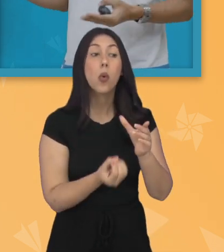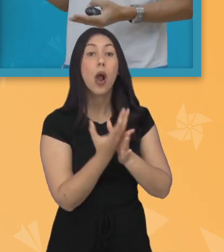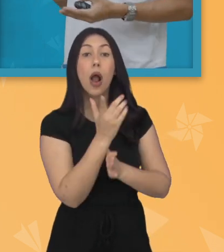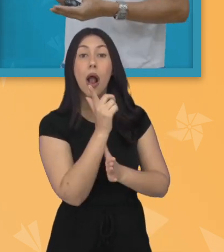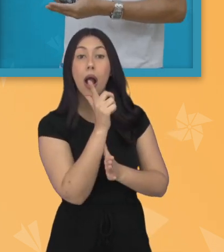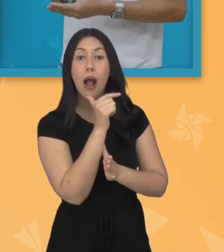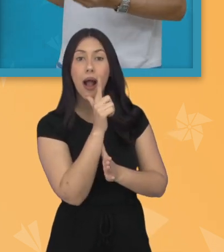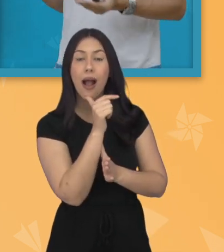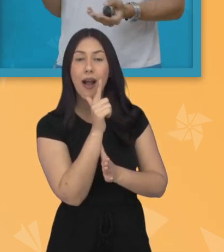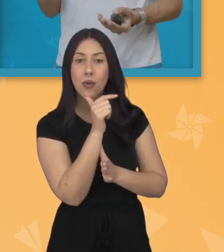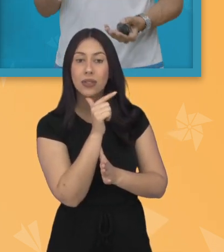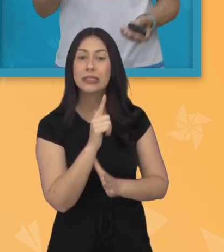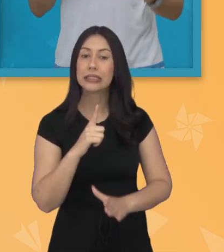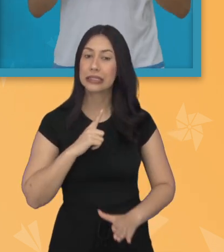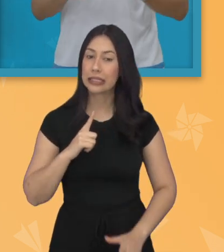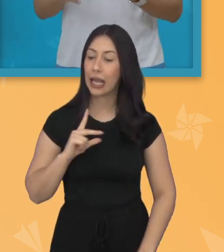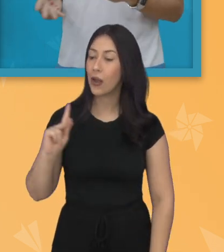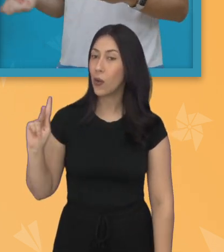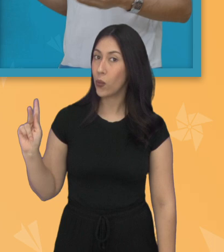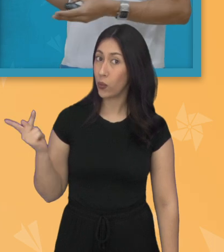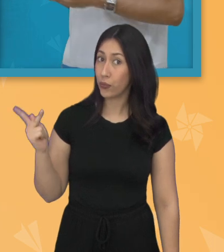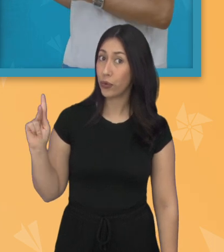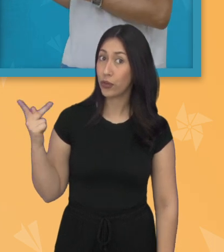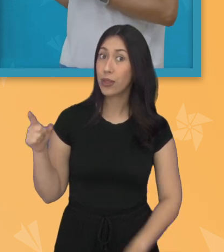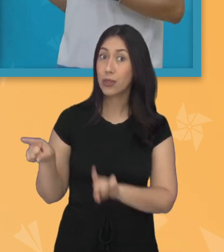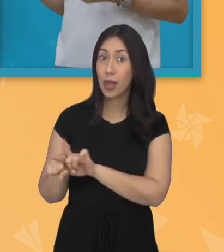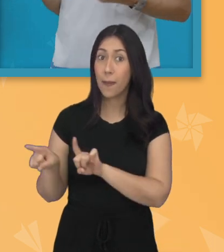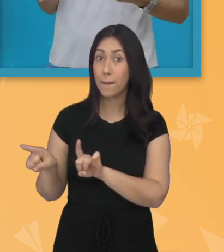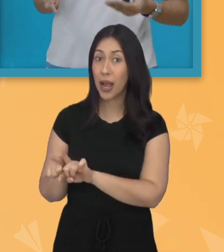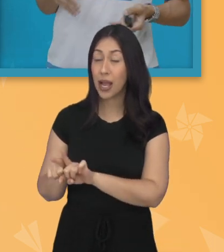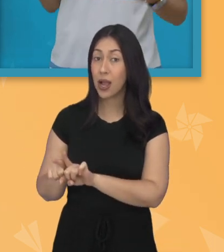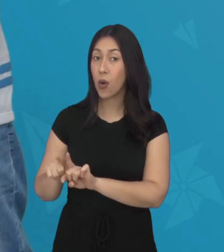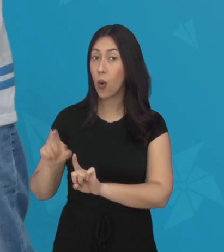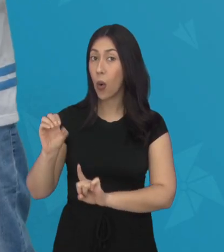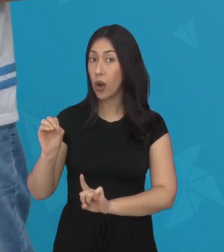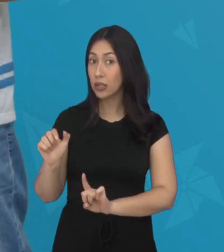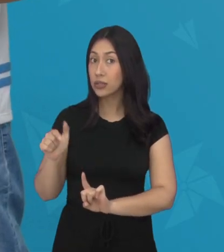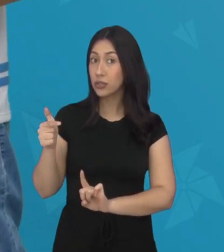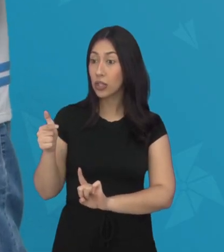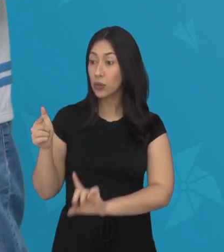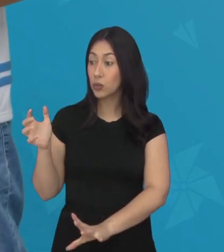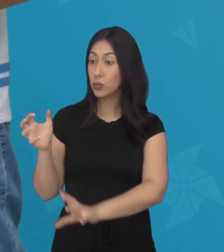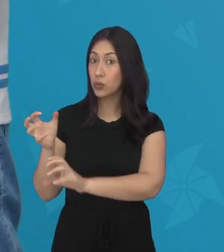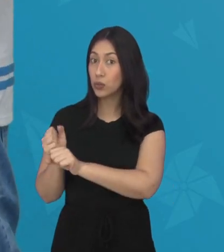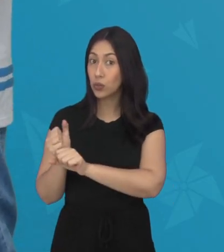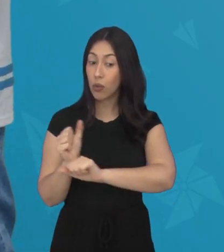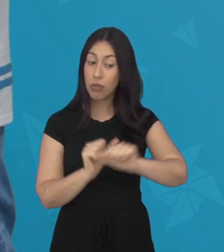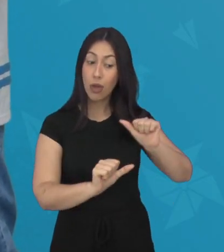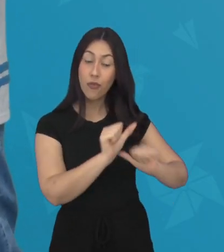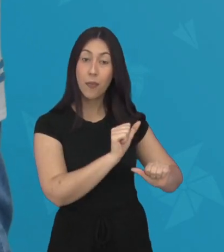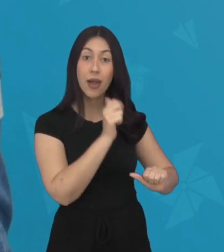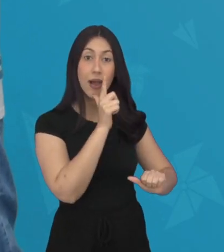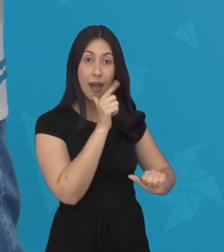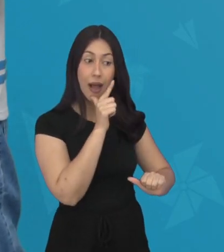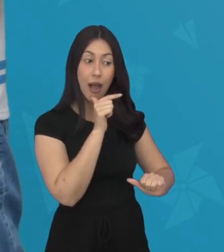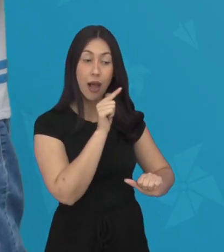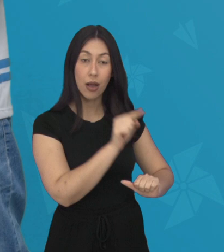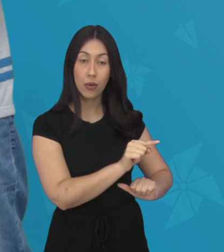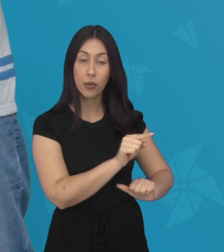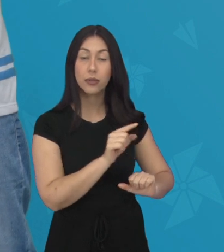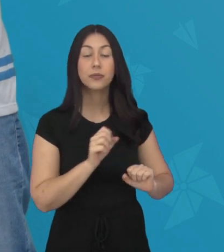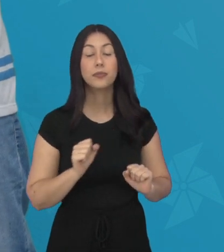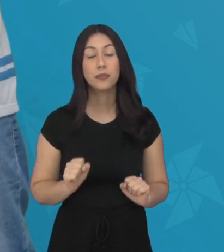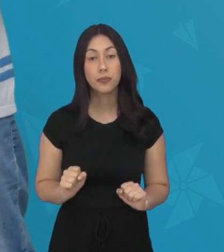gás hidrogênio e o gás oxigênio, que são os reagentes formando a nossa molécula de água, que é o nosso produto, tudo bem?